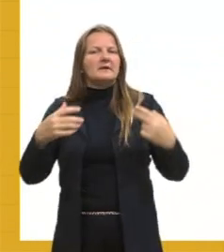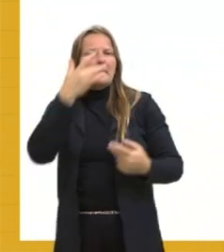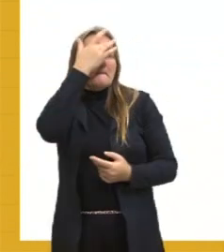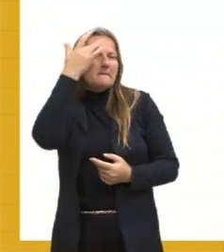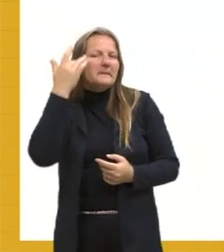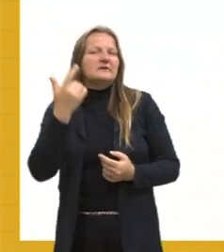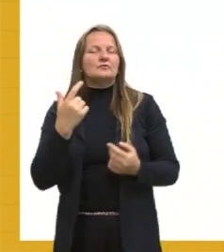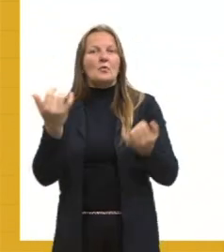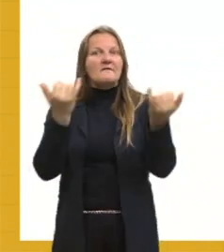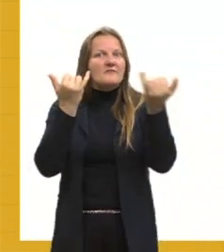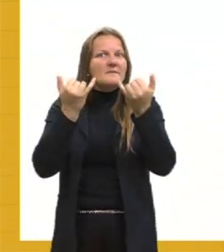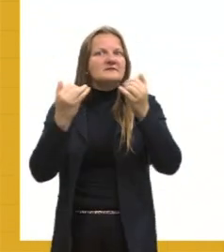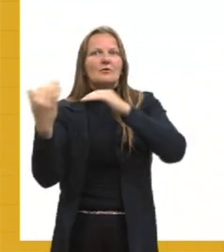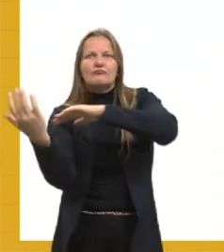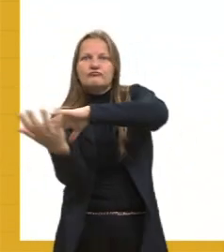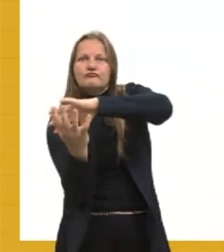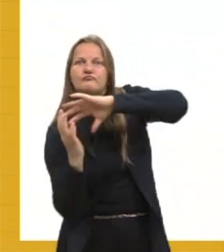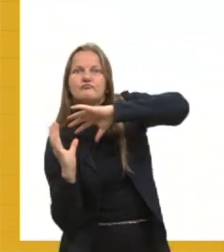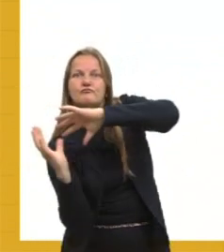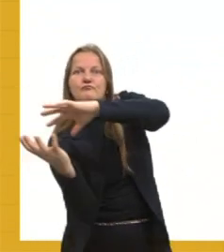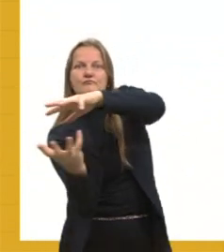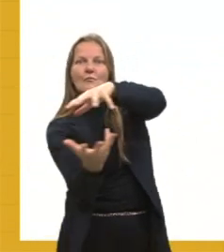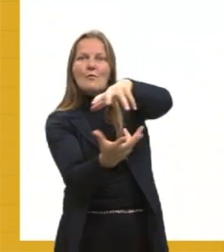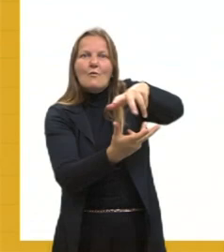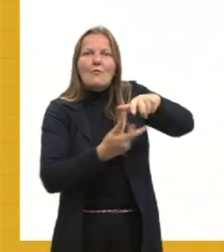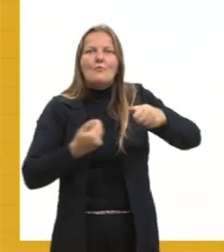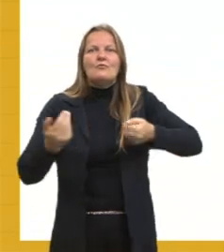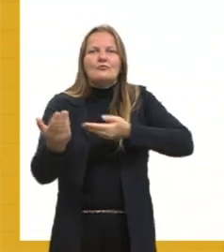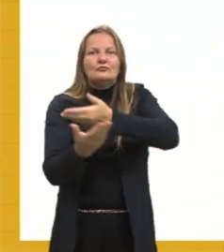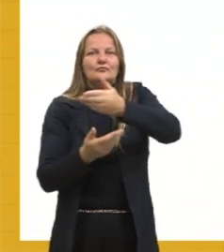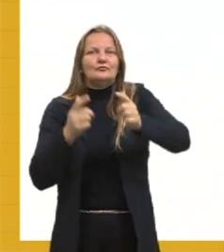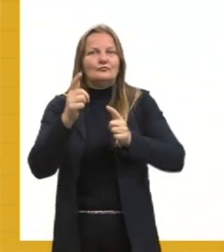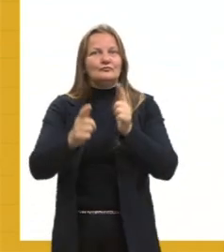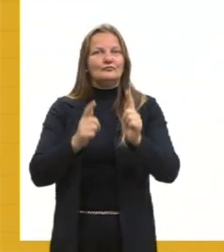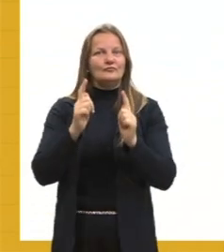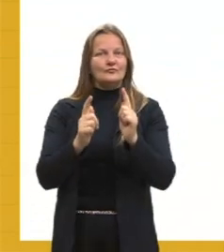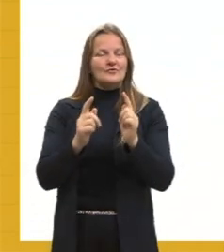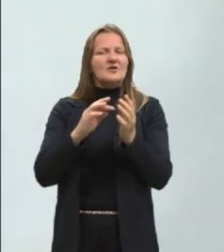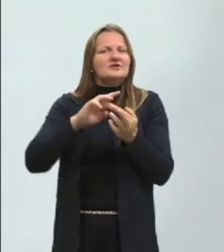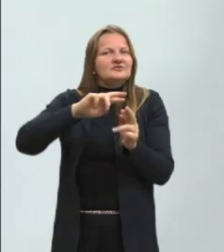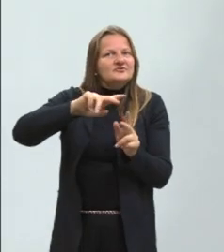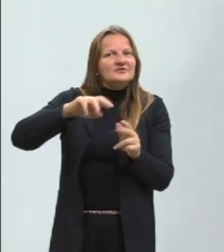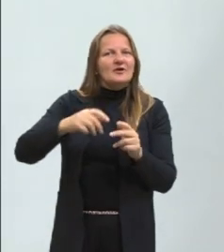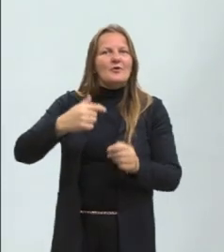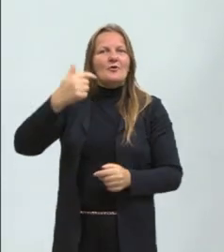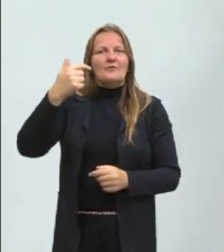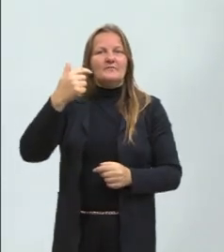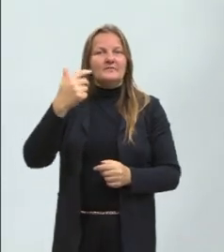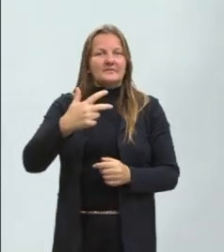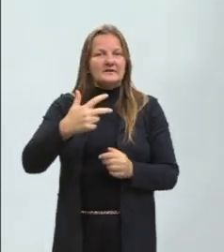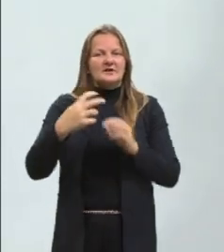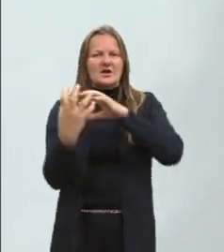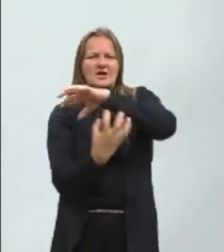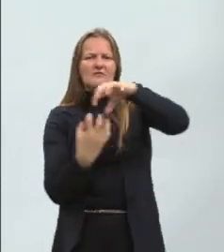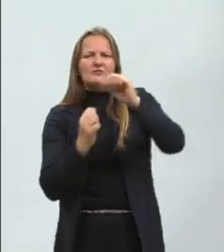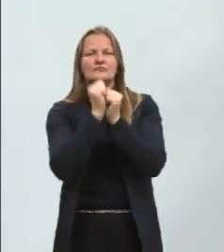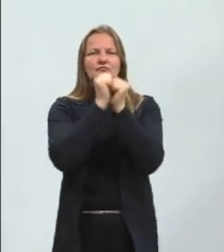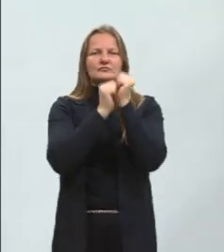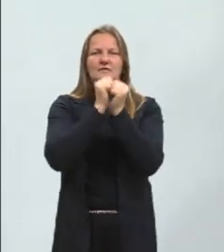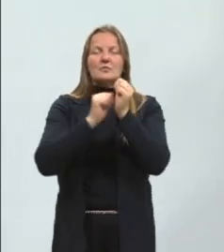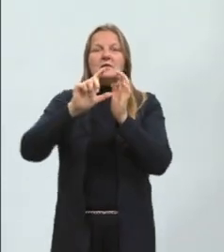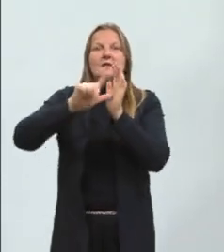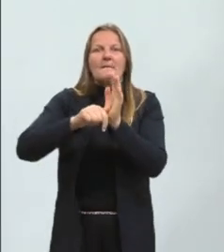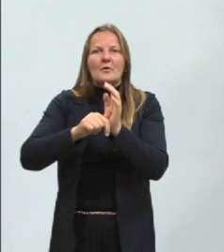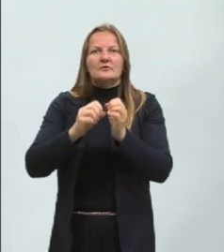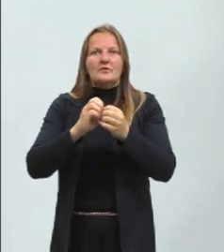e informação tá então a globalização vai se dar então após essa Terceira Revolução Industrial e